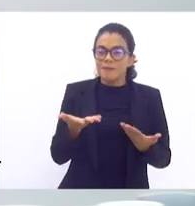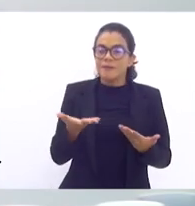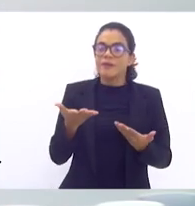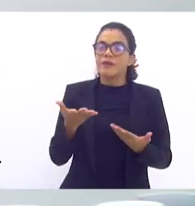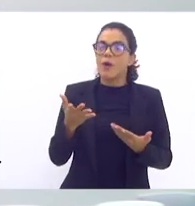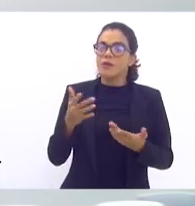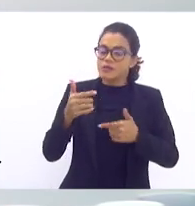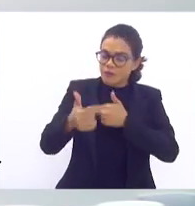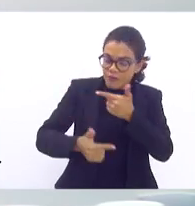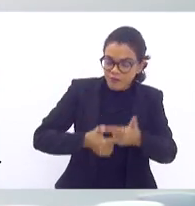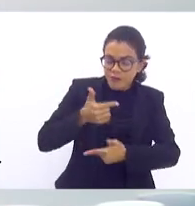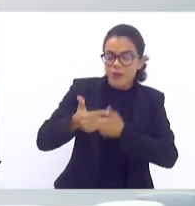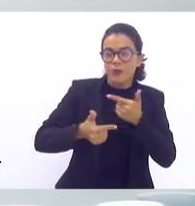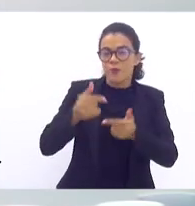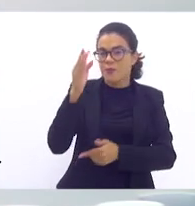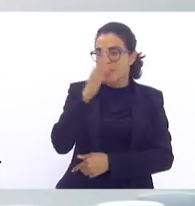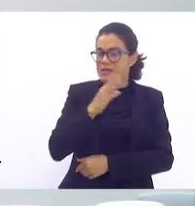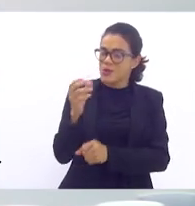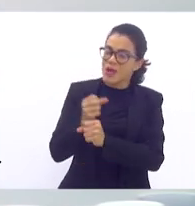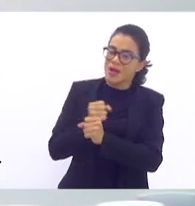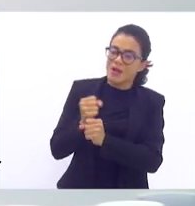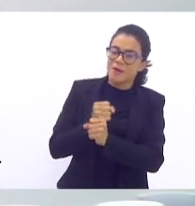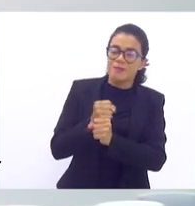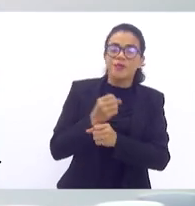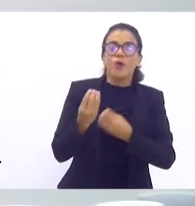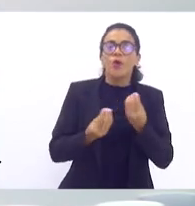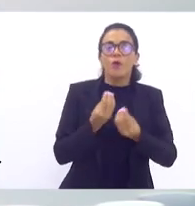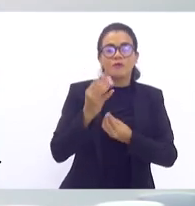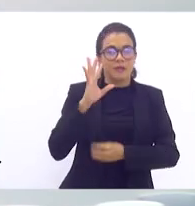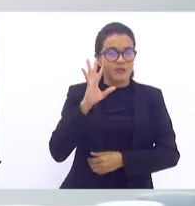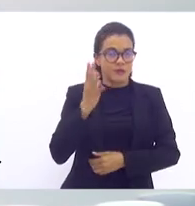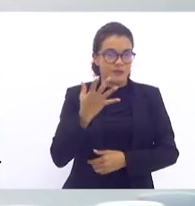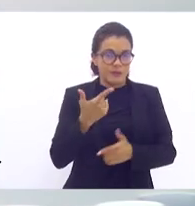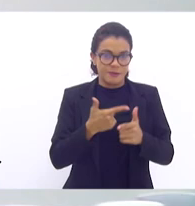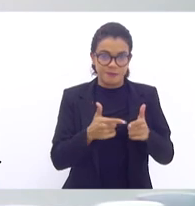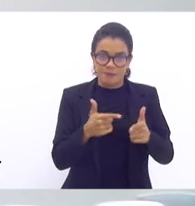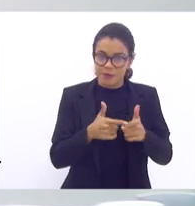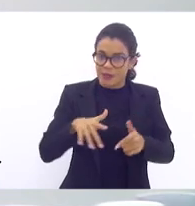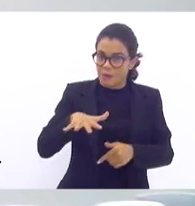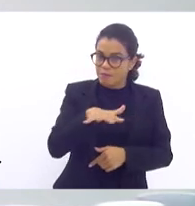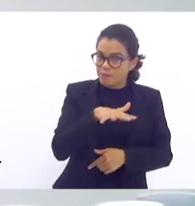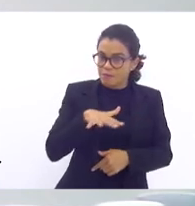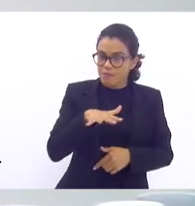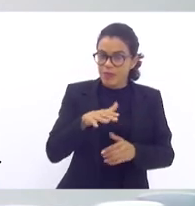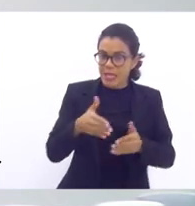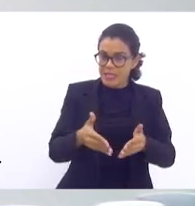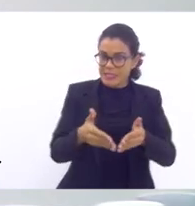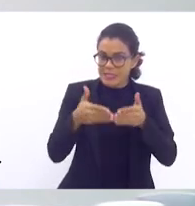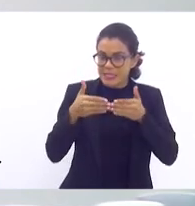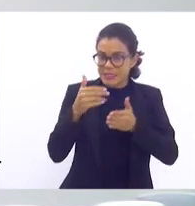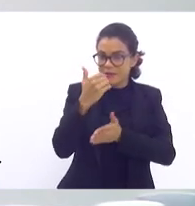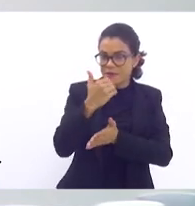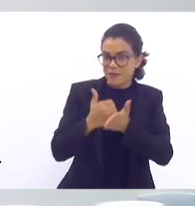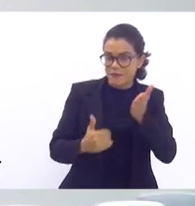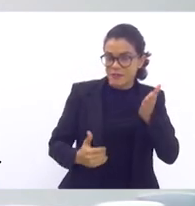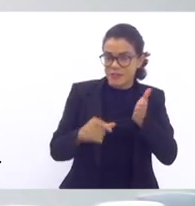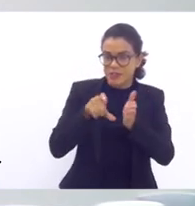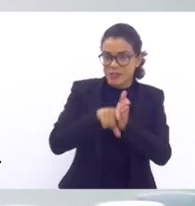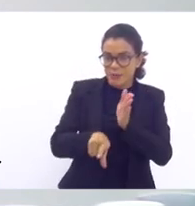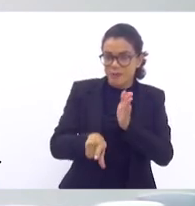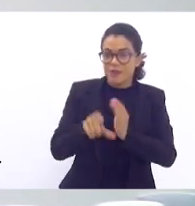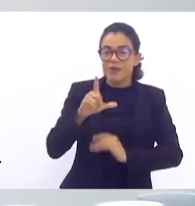ao longo de anos como é que a gente vai resolver essa situação incentivos fiscais e aí tem um problema do direito adquirido